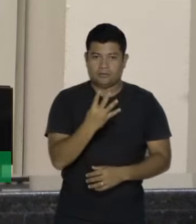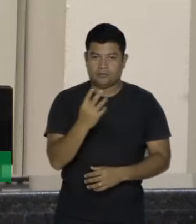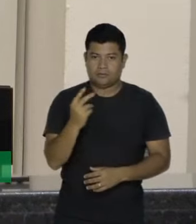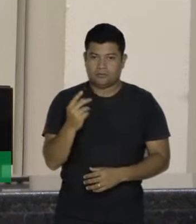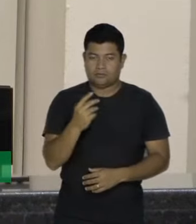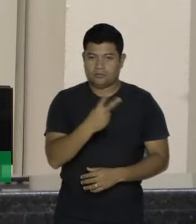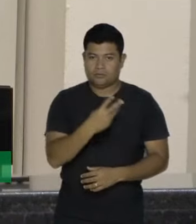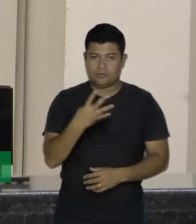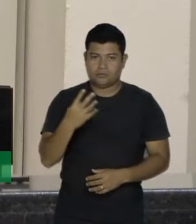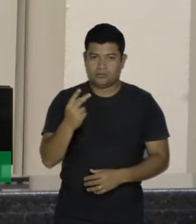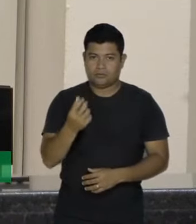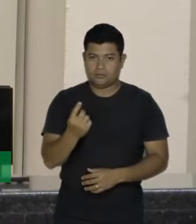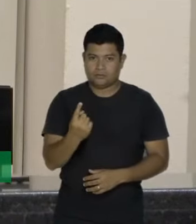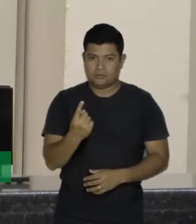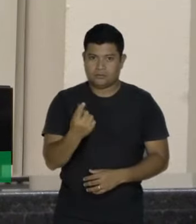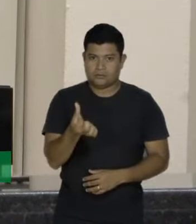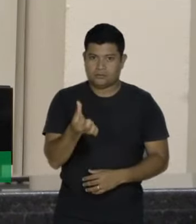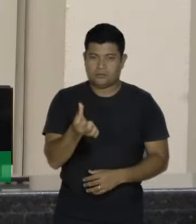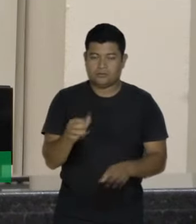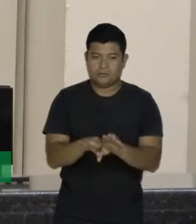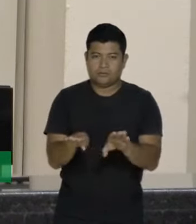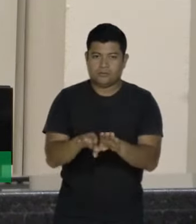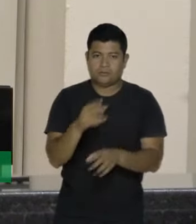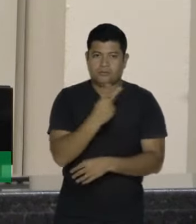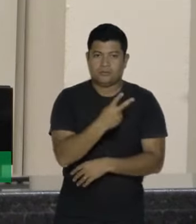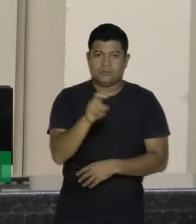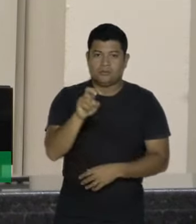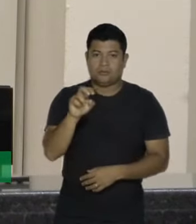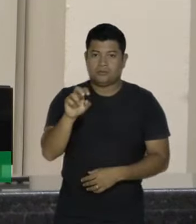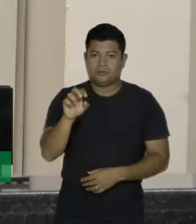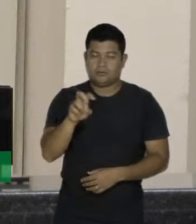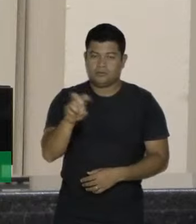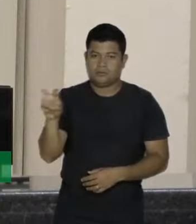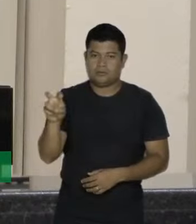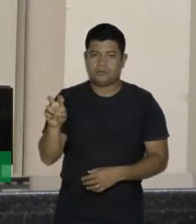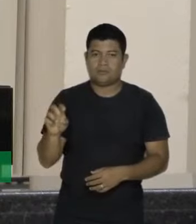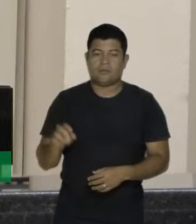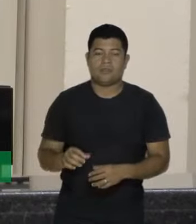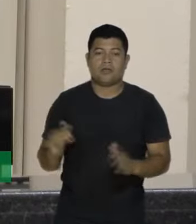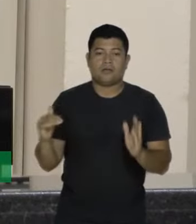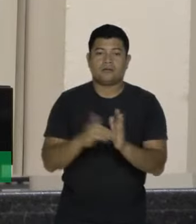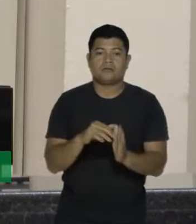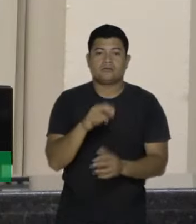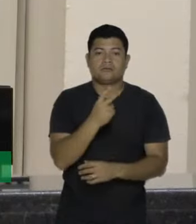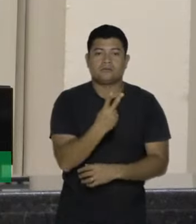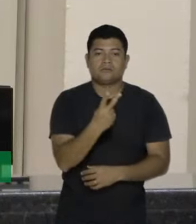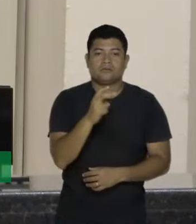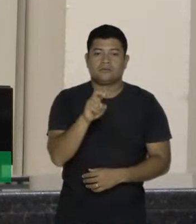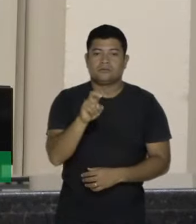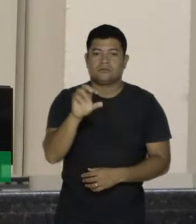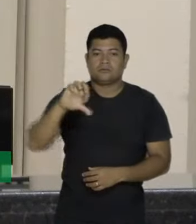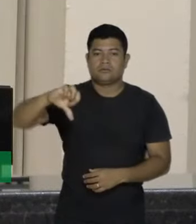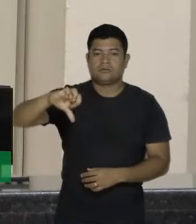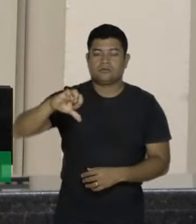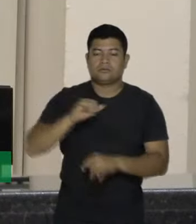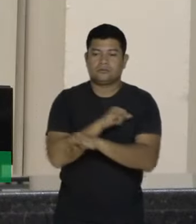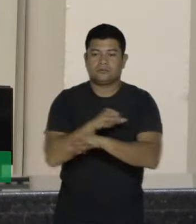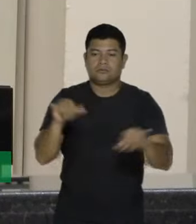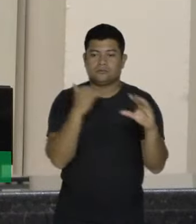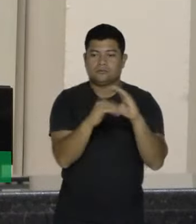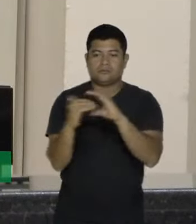250 a 255 e 258 a 269, bem como comunicou que encaminhará